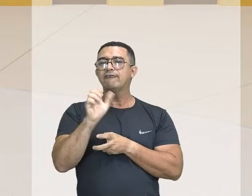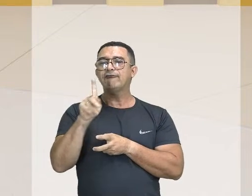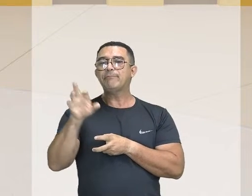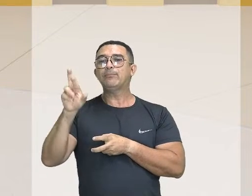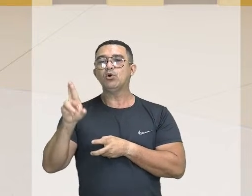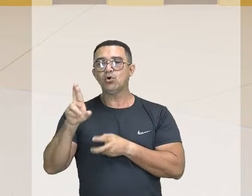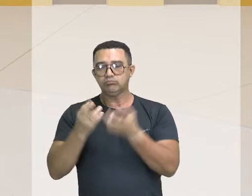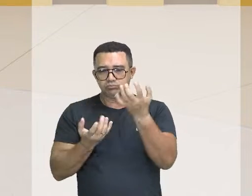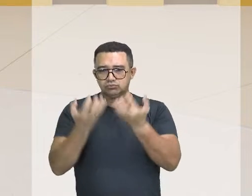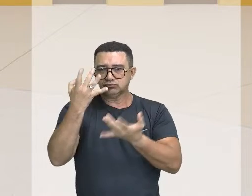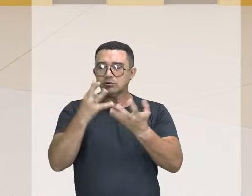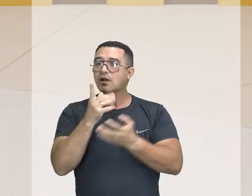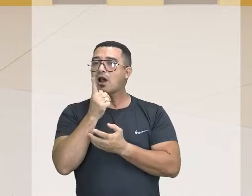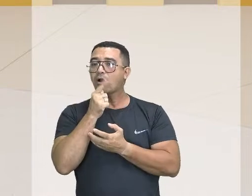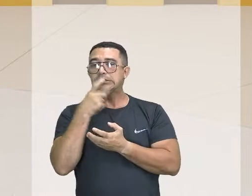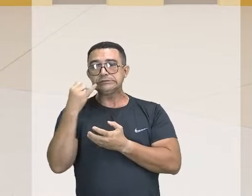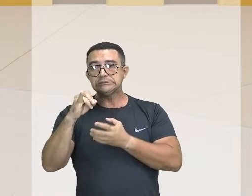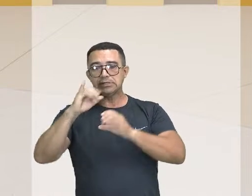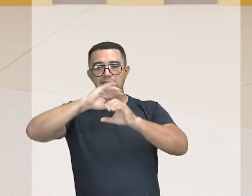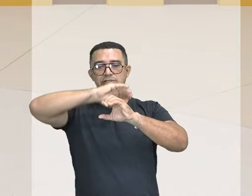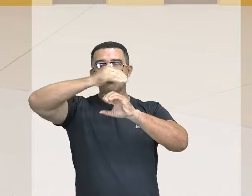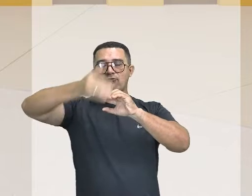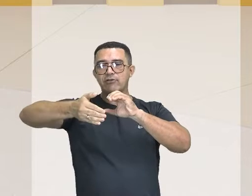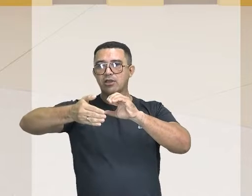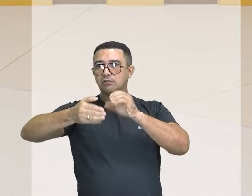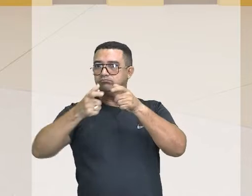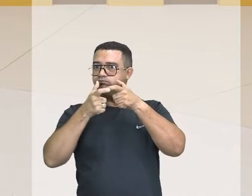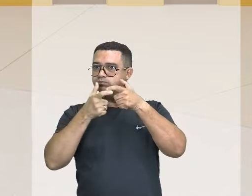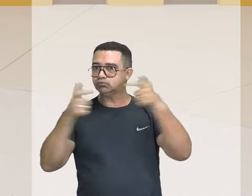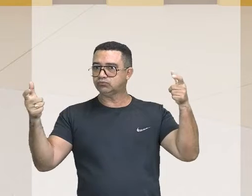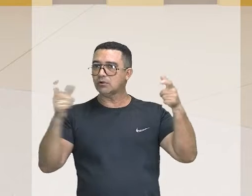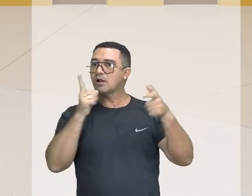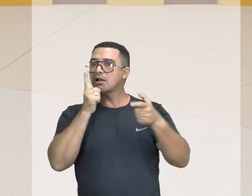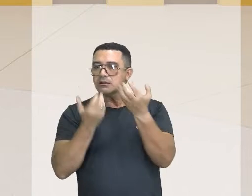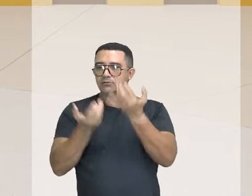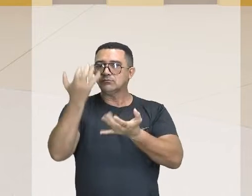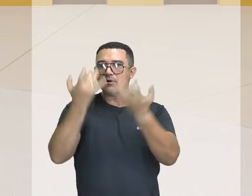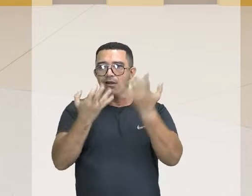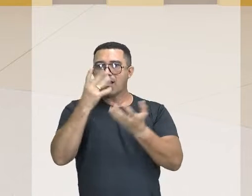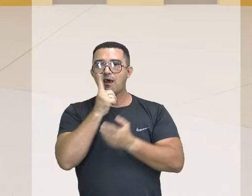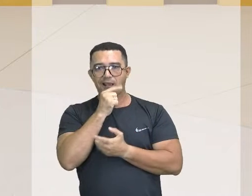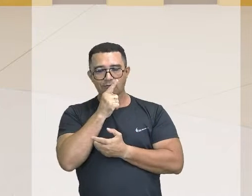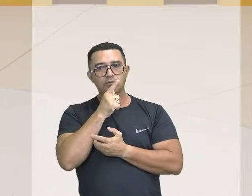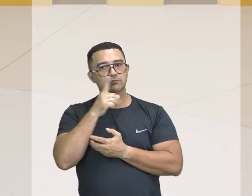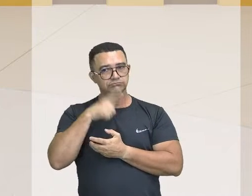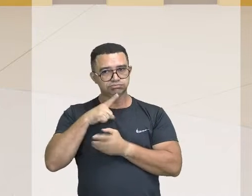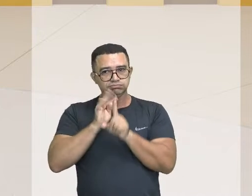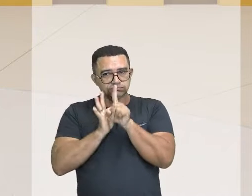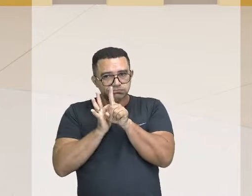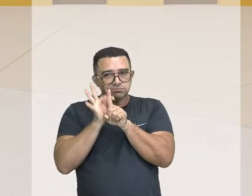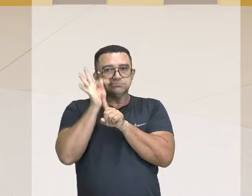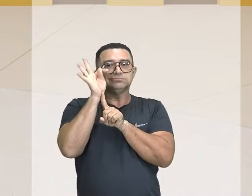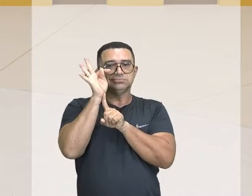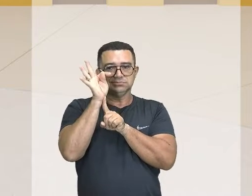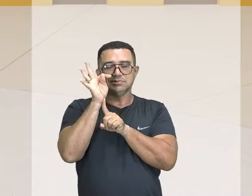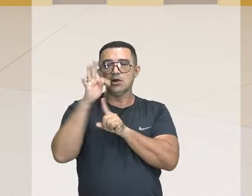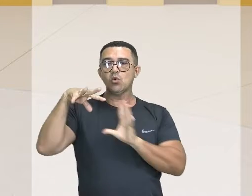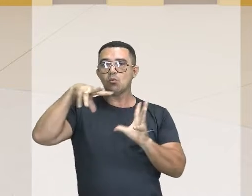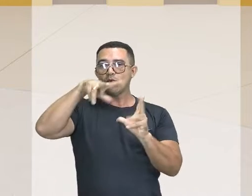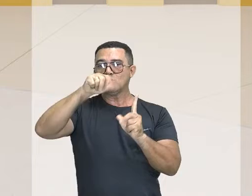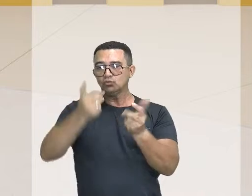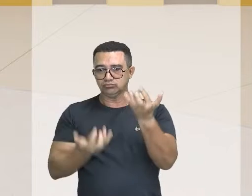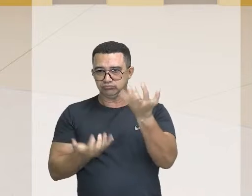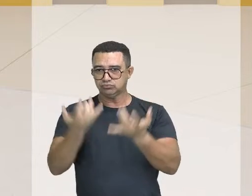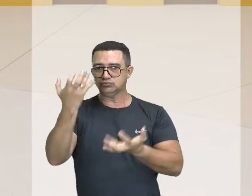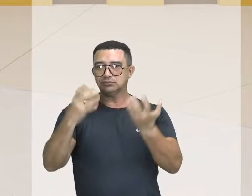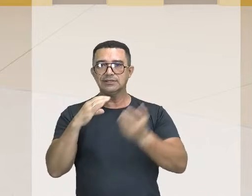a concentração de vapor de água aí na atmosfera, como a gente está observando, a gente tem um aquecimento e isso contribui aí também para o aquecimento global, como a